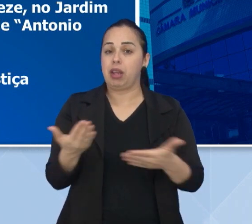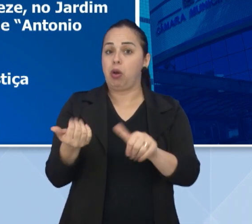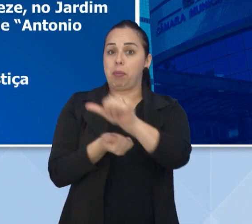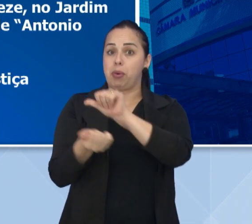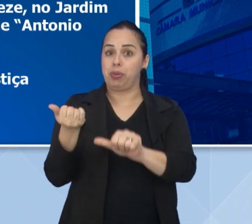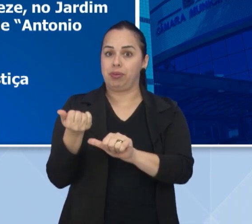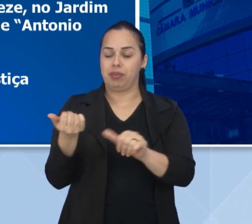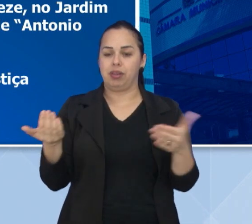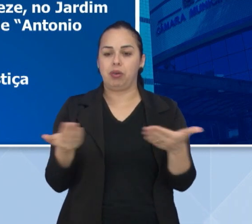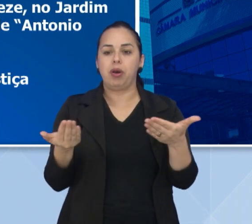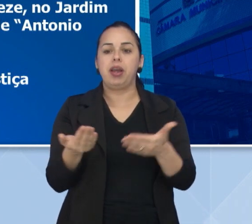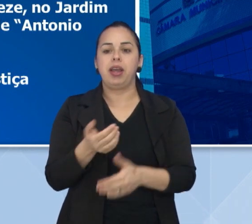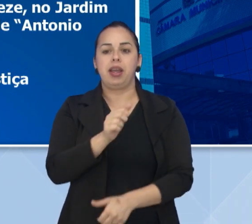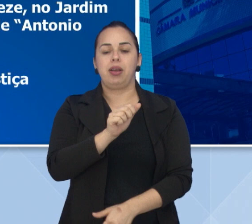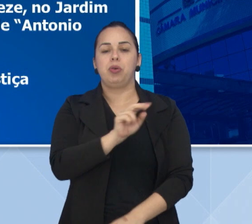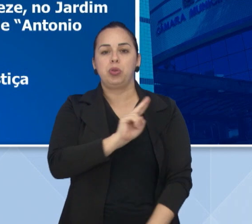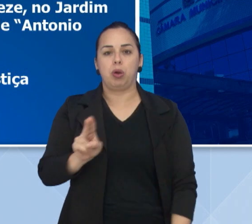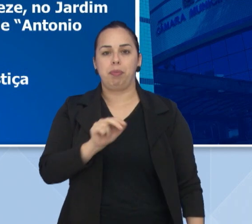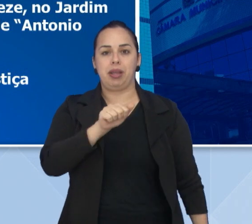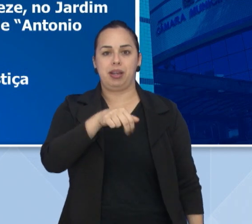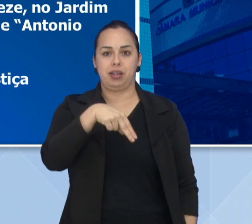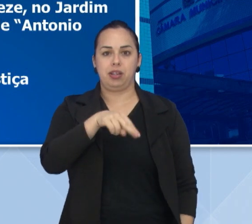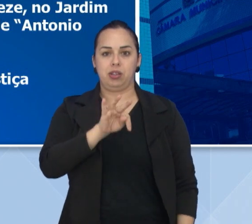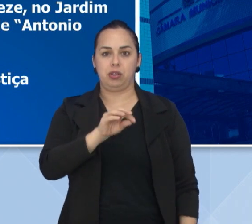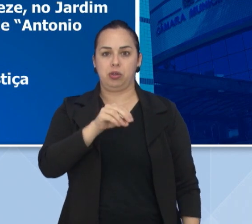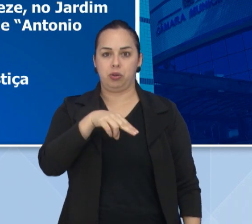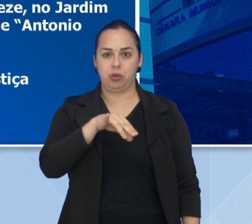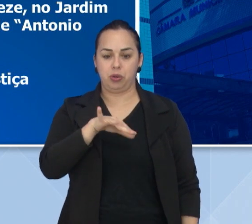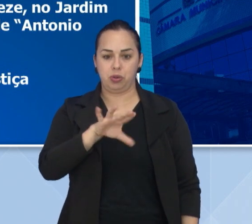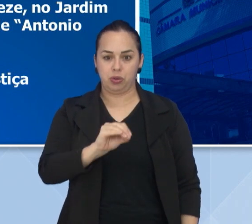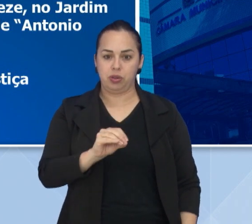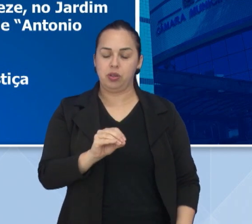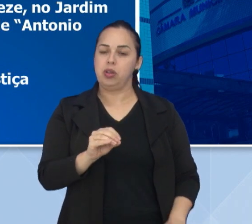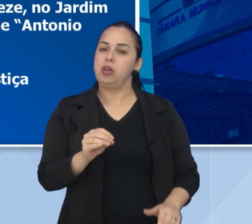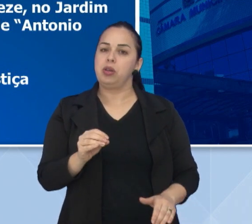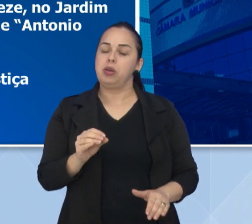Antônio Guilherme de Almeida. Rito ordinário,